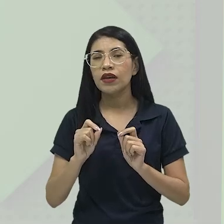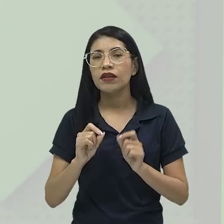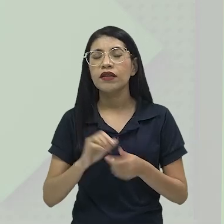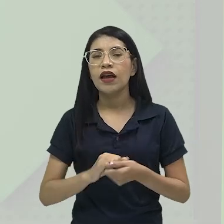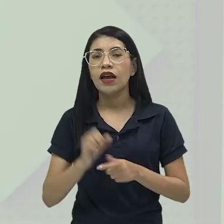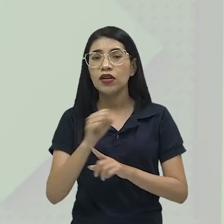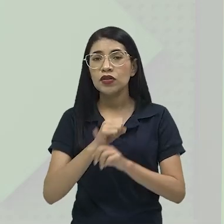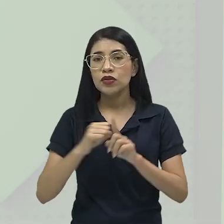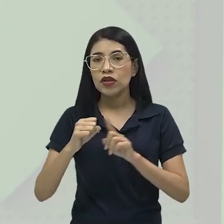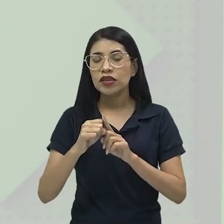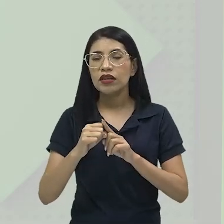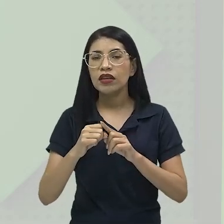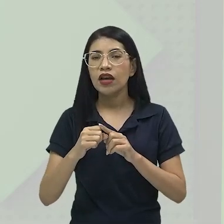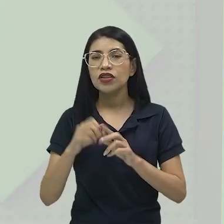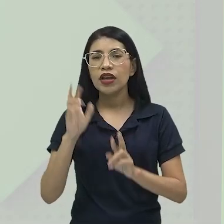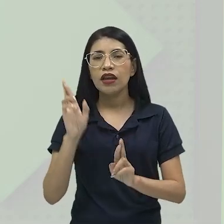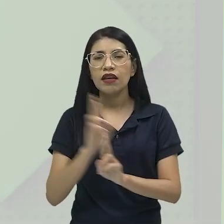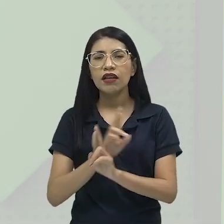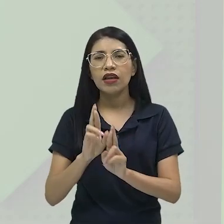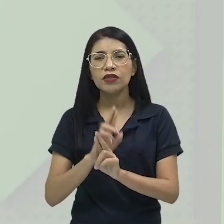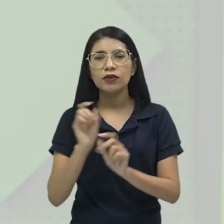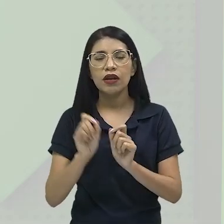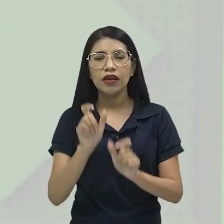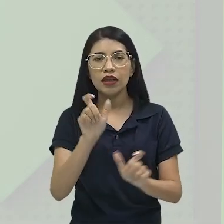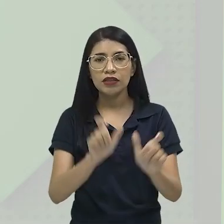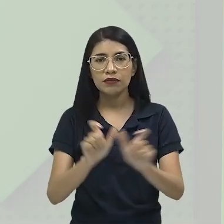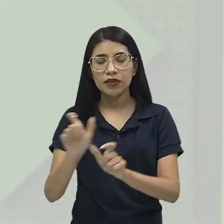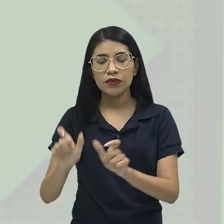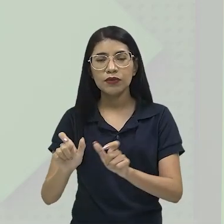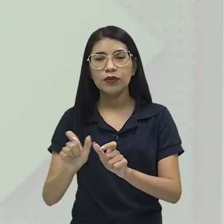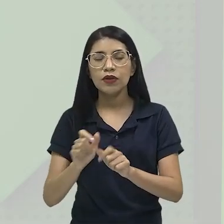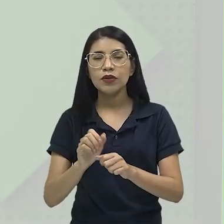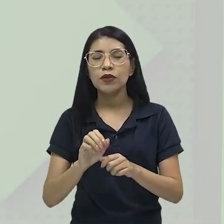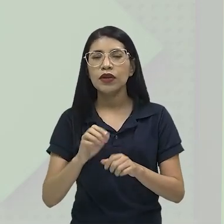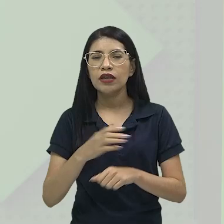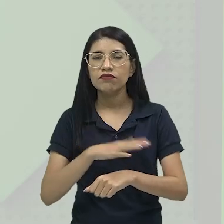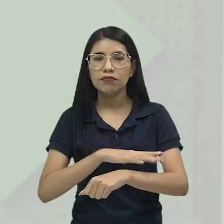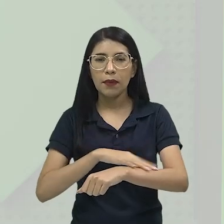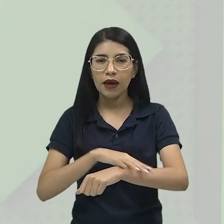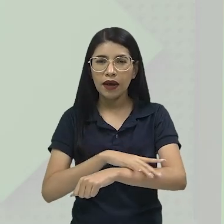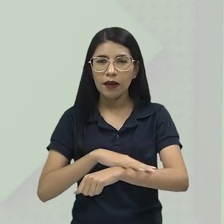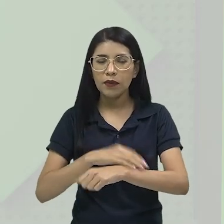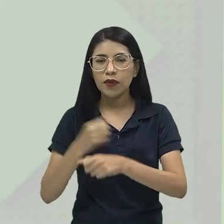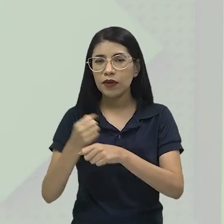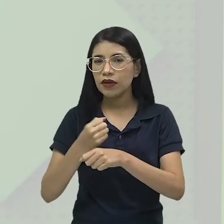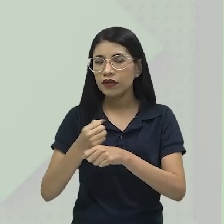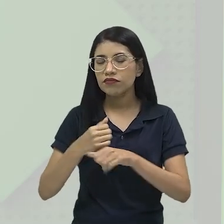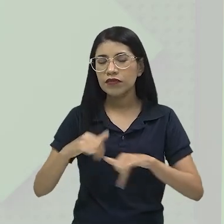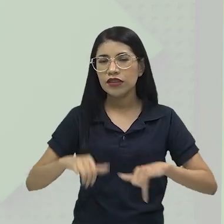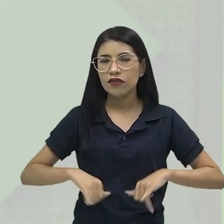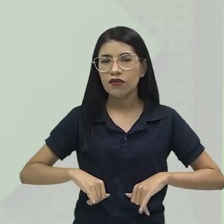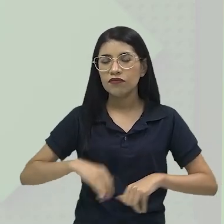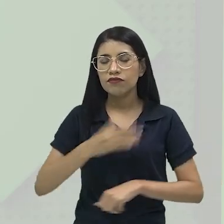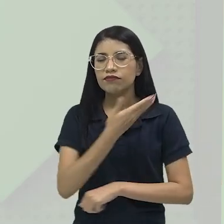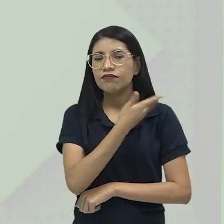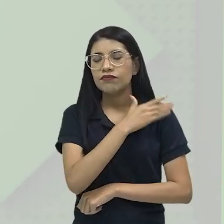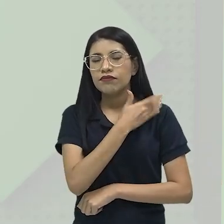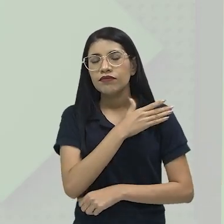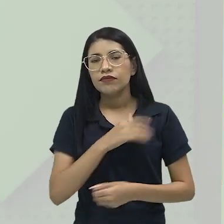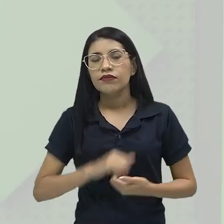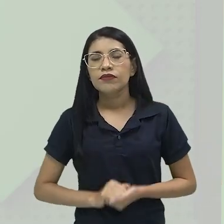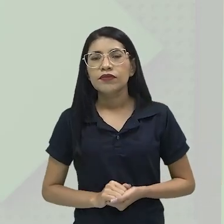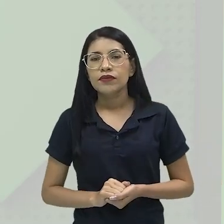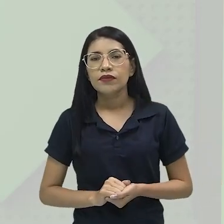sociedade ter feito isso com os doentes por hanseníase por muitos anos, né? Então,